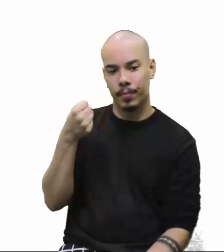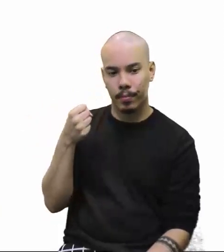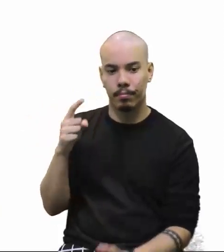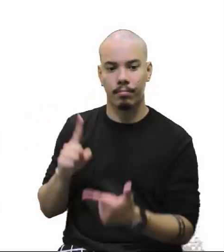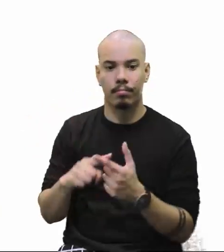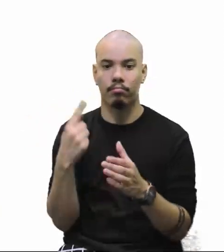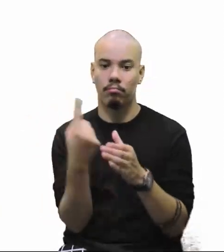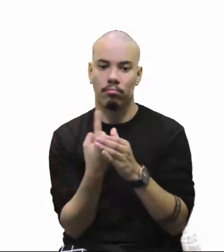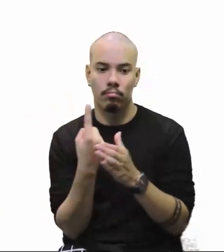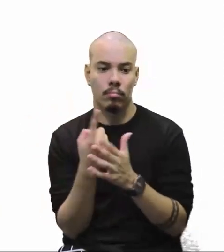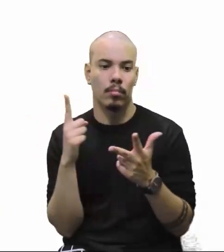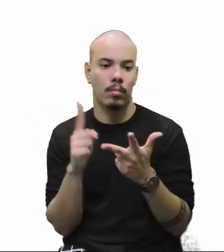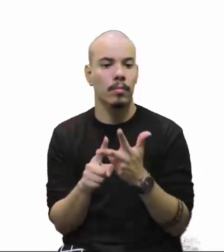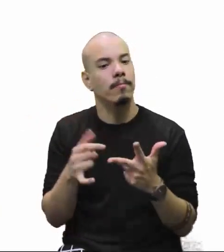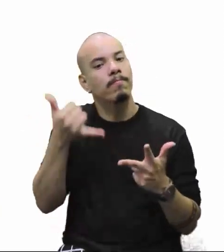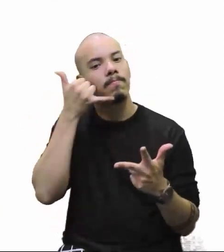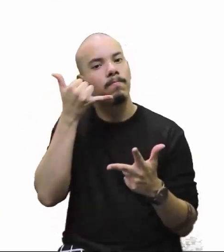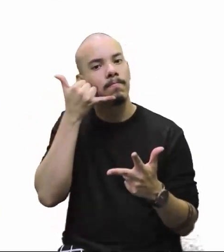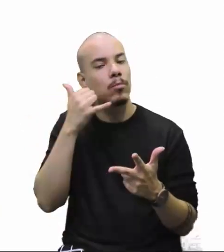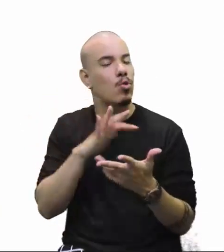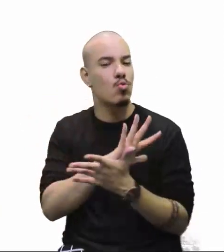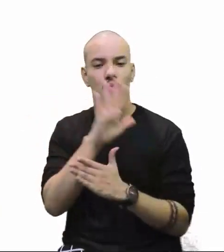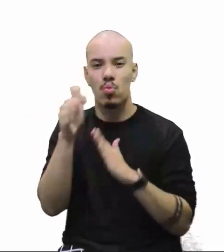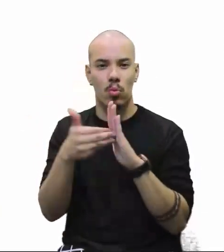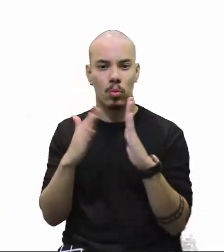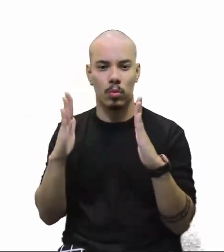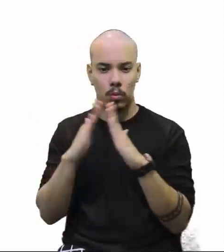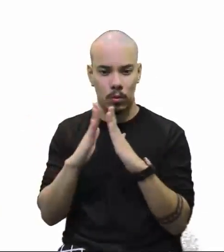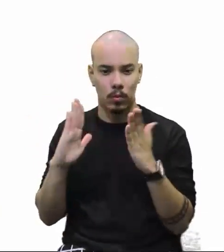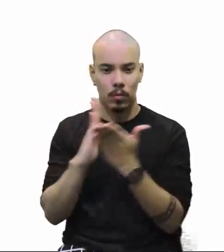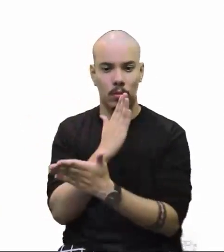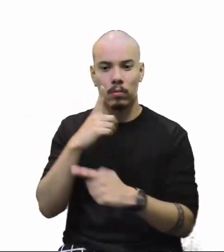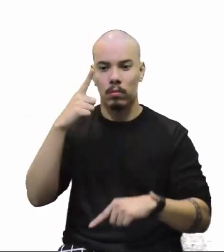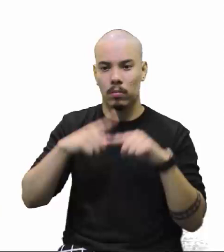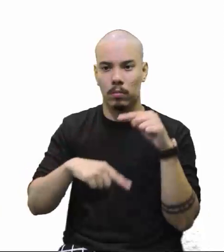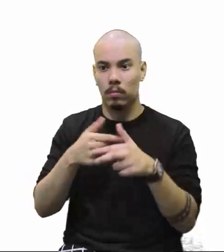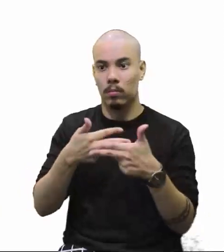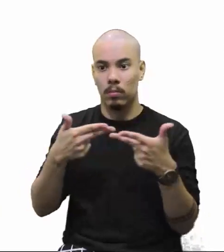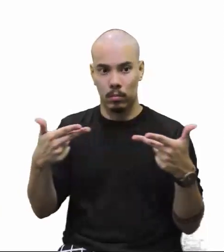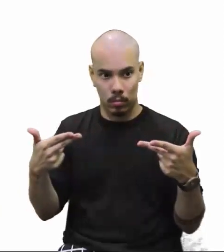todos esses aqui você usa em casa. Motores e alguns